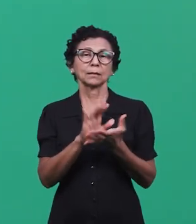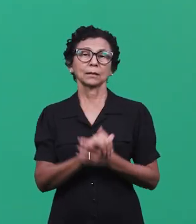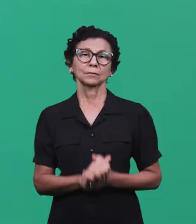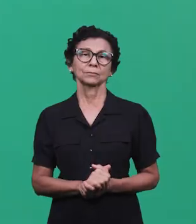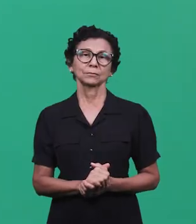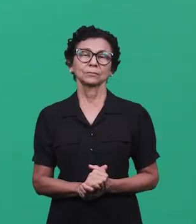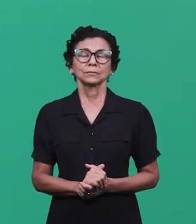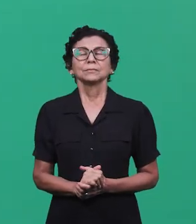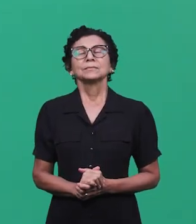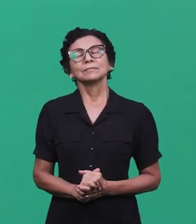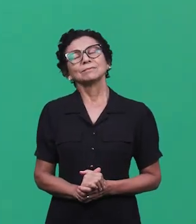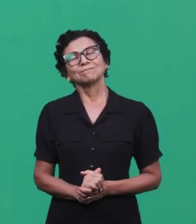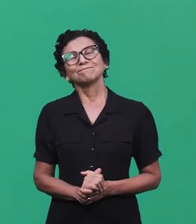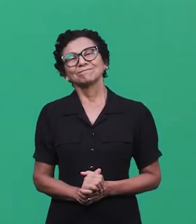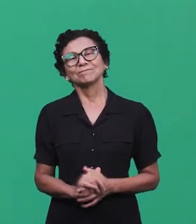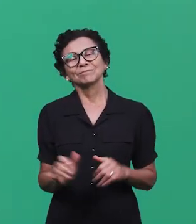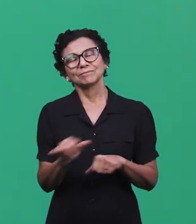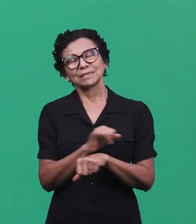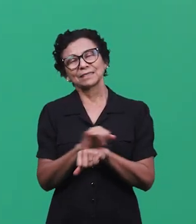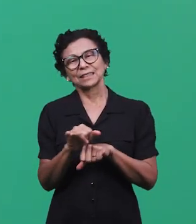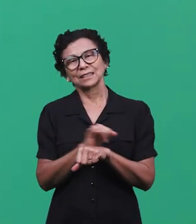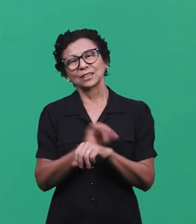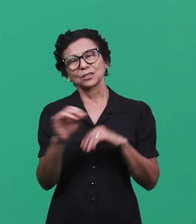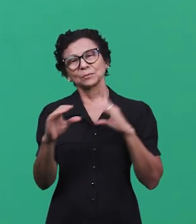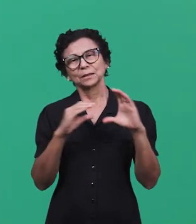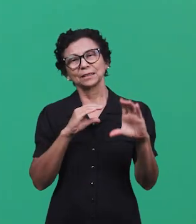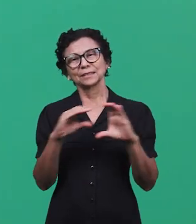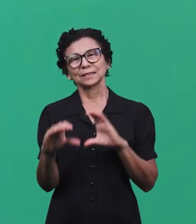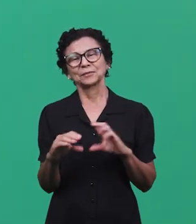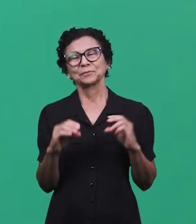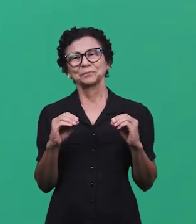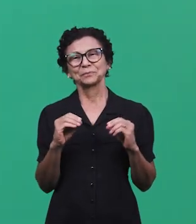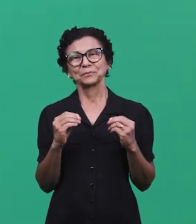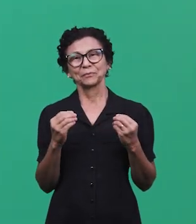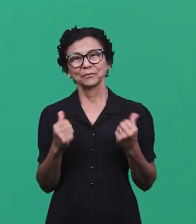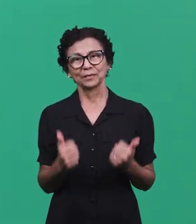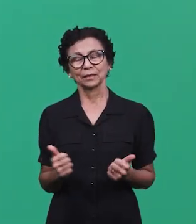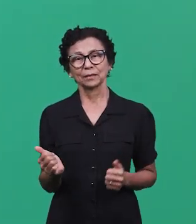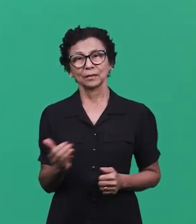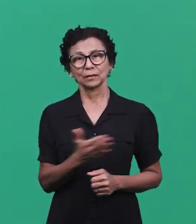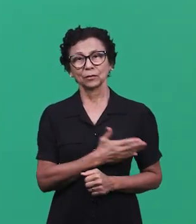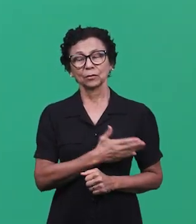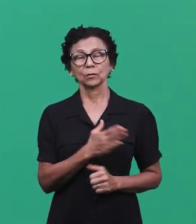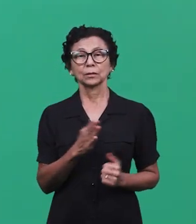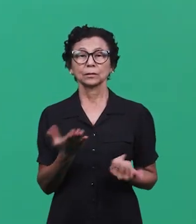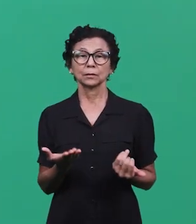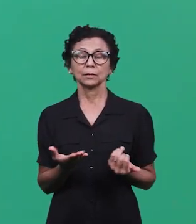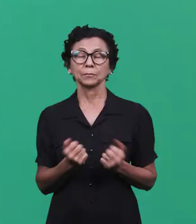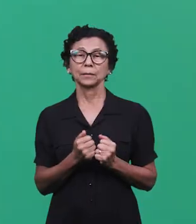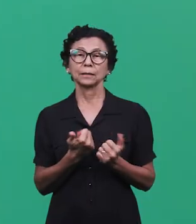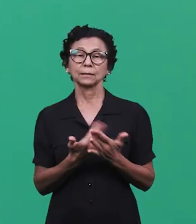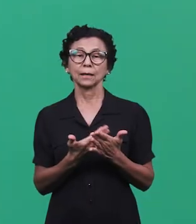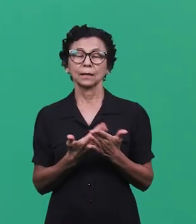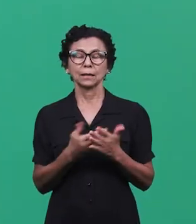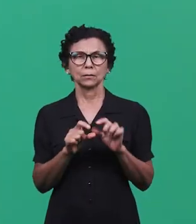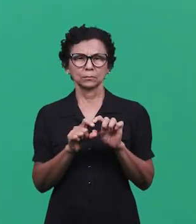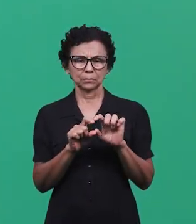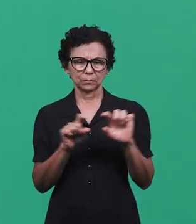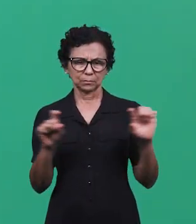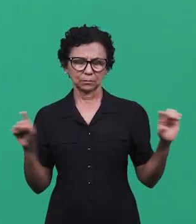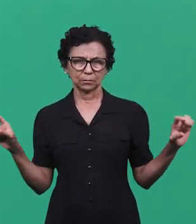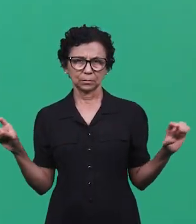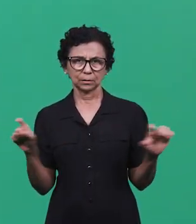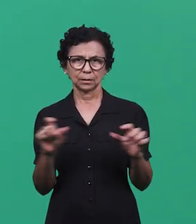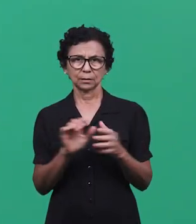Isso é fundamental, porque todos têm o que dizer, também. Vamos para um trecho da aula, da parábola do trigo